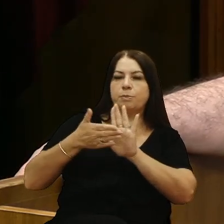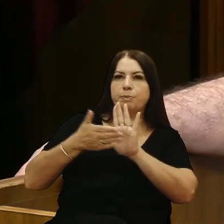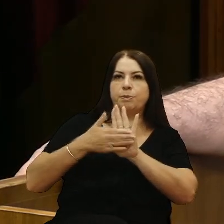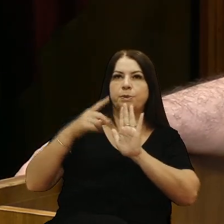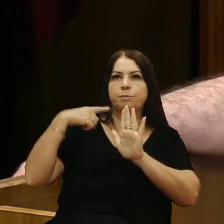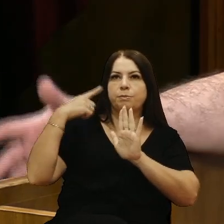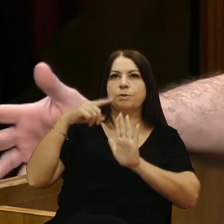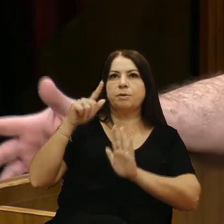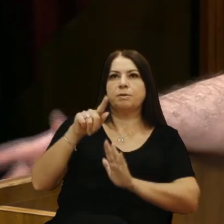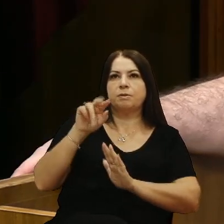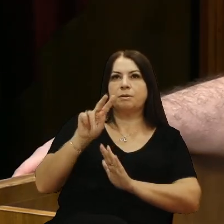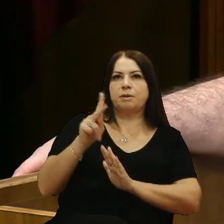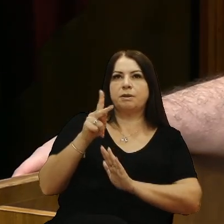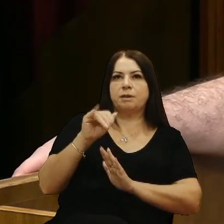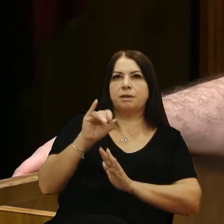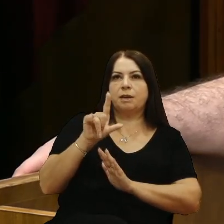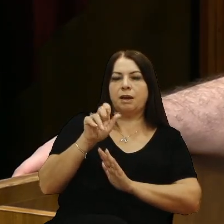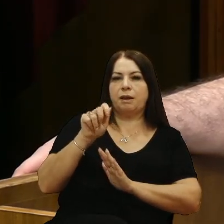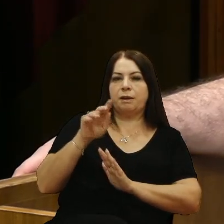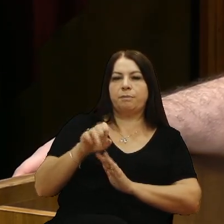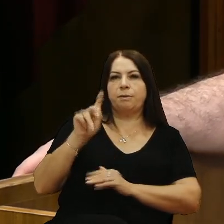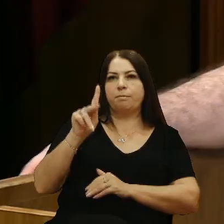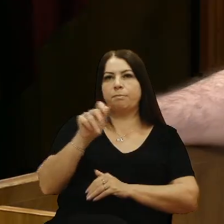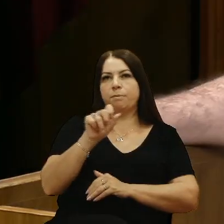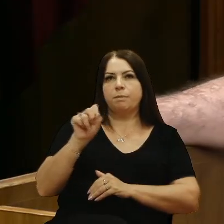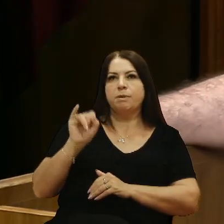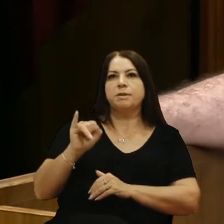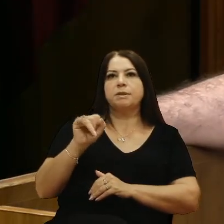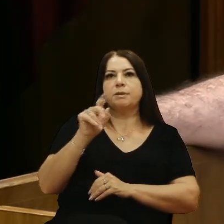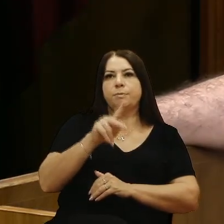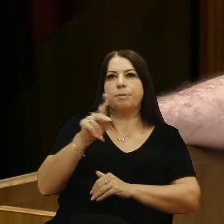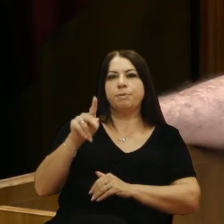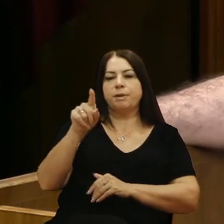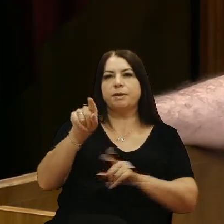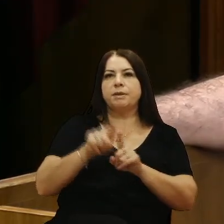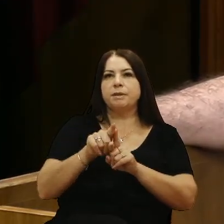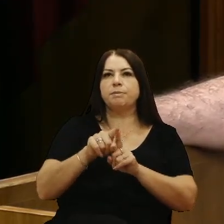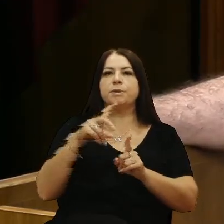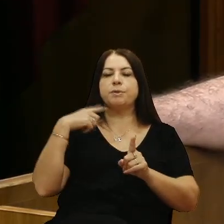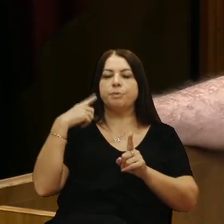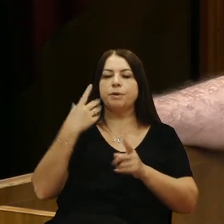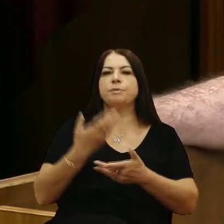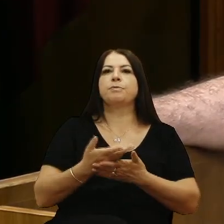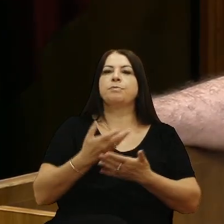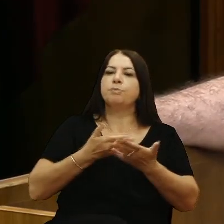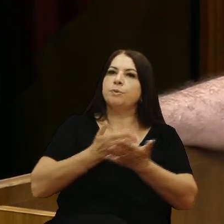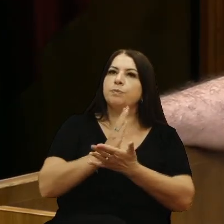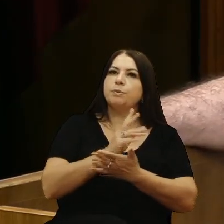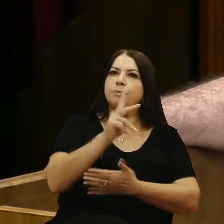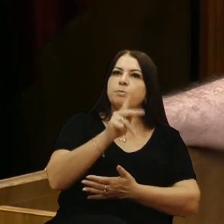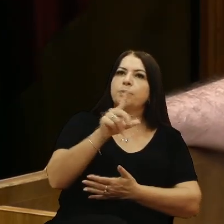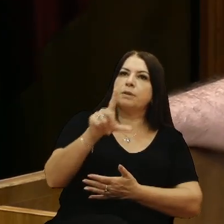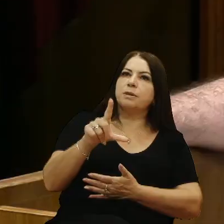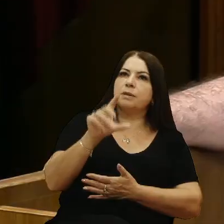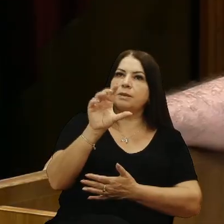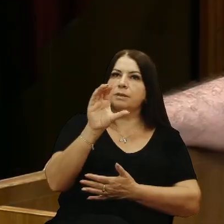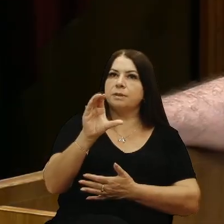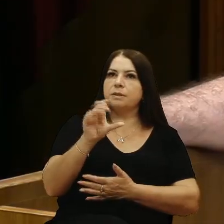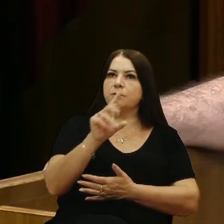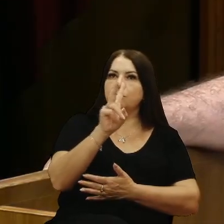deputado Guilherme Pazin, do Progressistas, nosso deputado Pazin, que aprovou o PLC